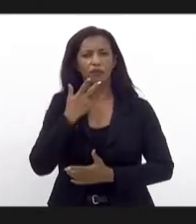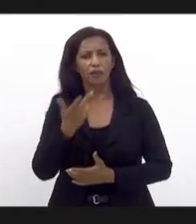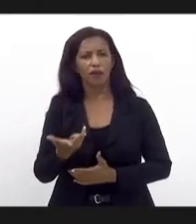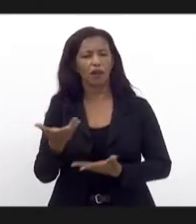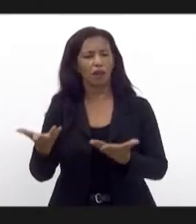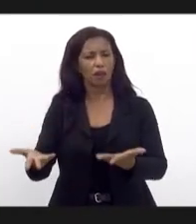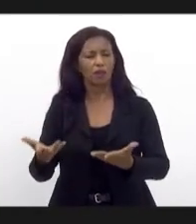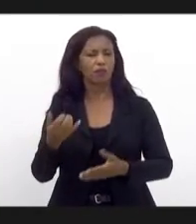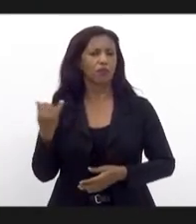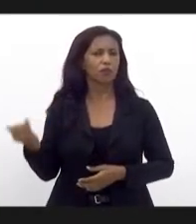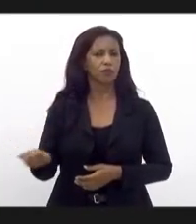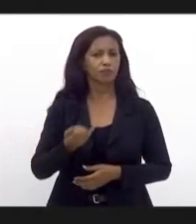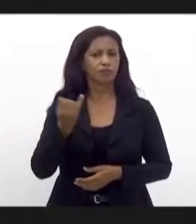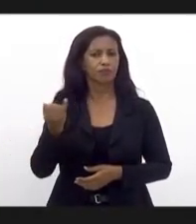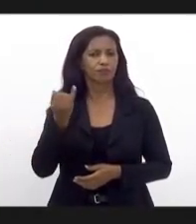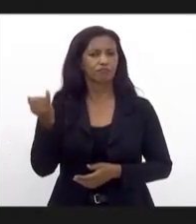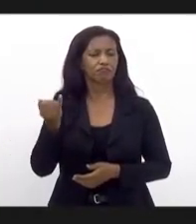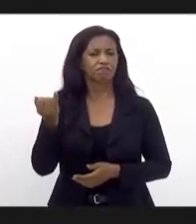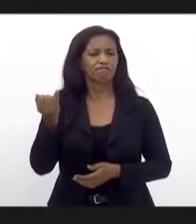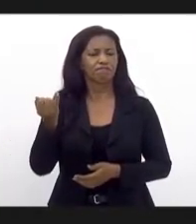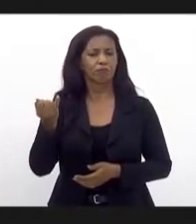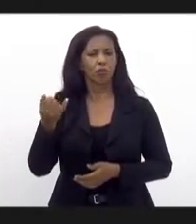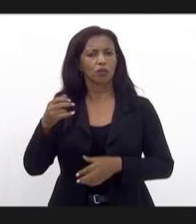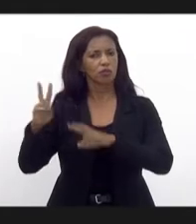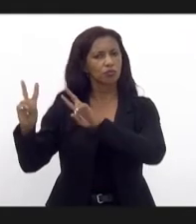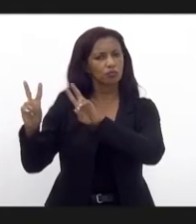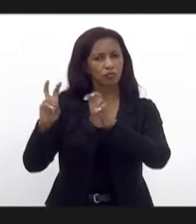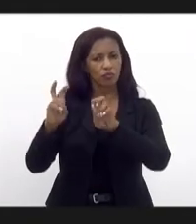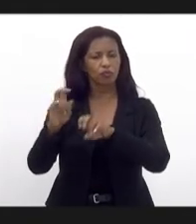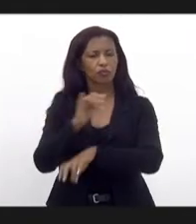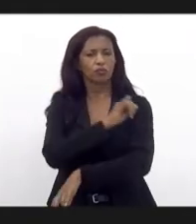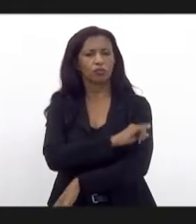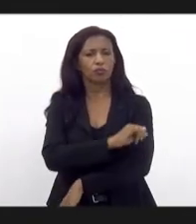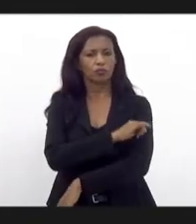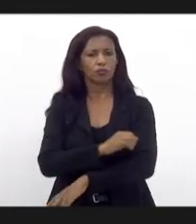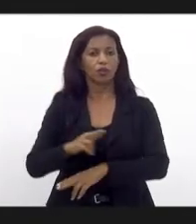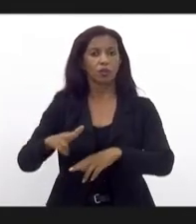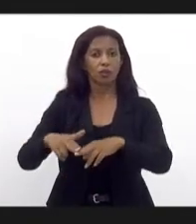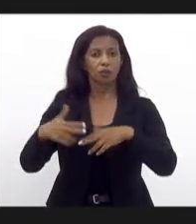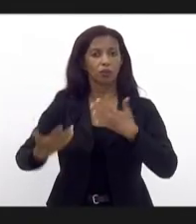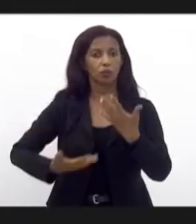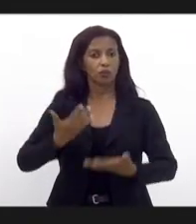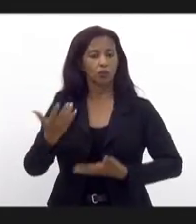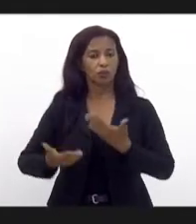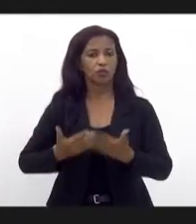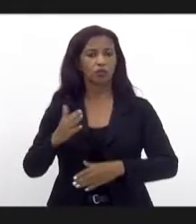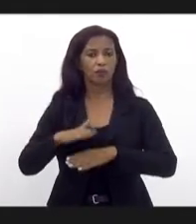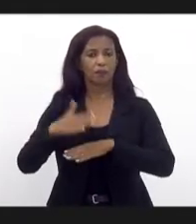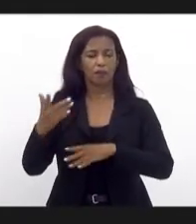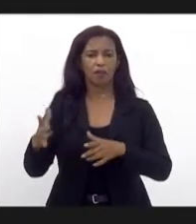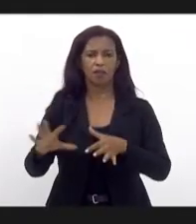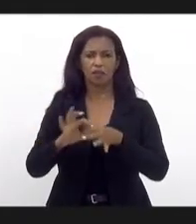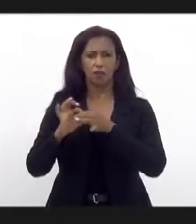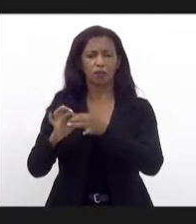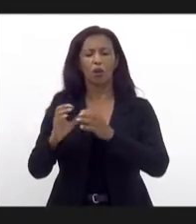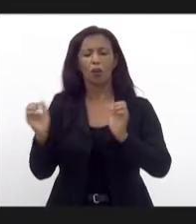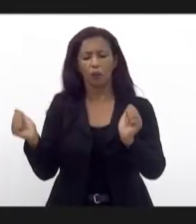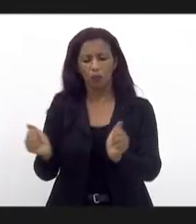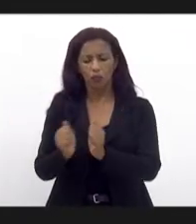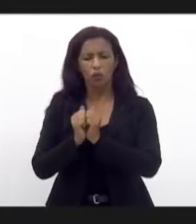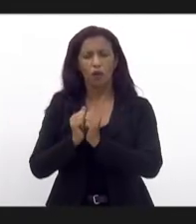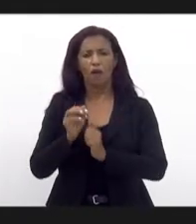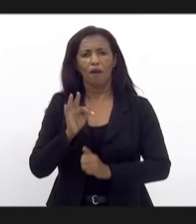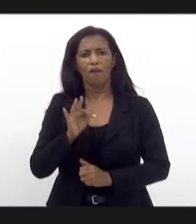foi extremamente, isso é extremamente importante para o Rio e motiva mais ainda essa união. Podem contar com a FEComércio,